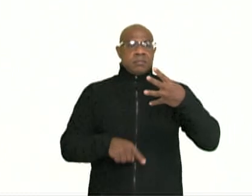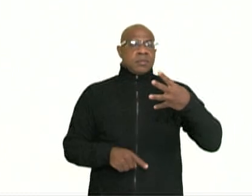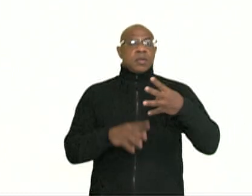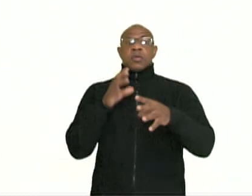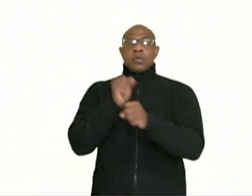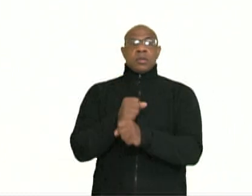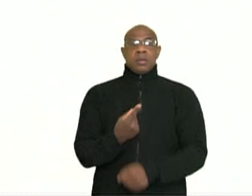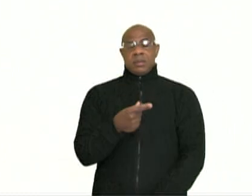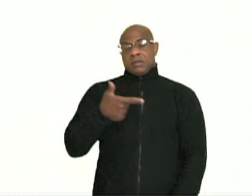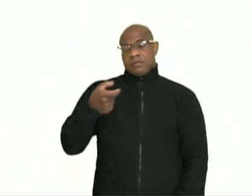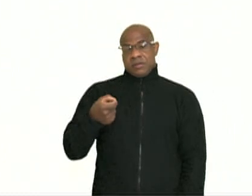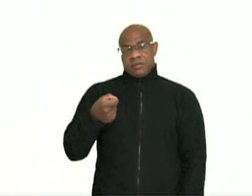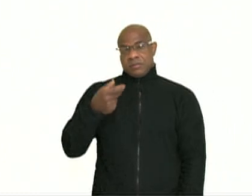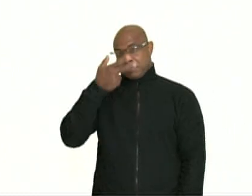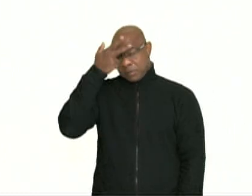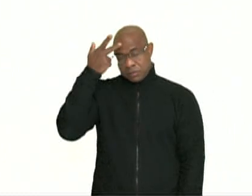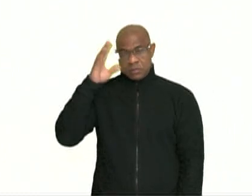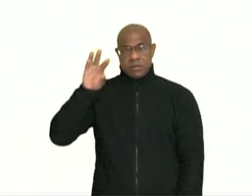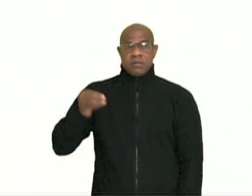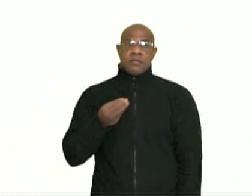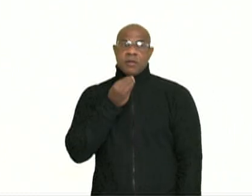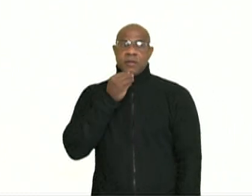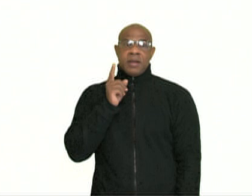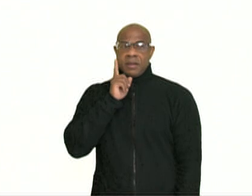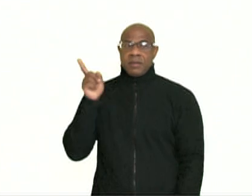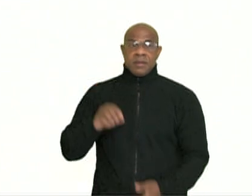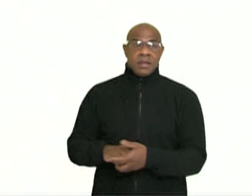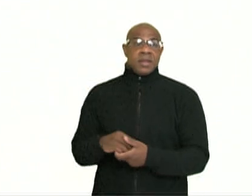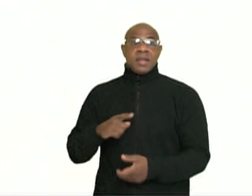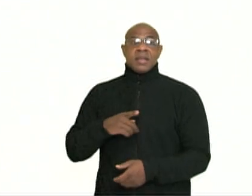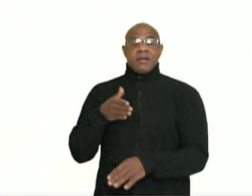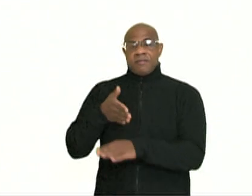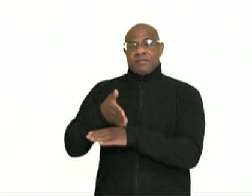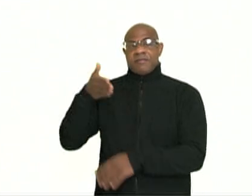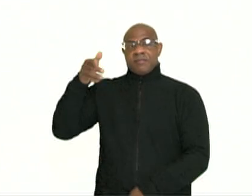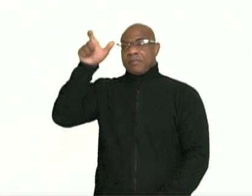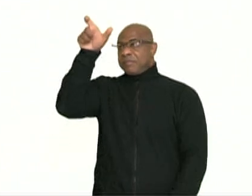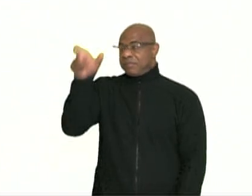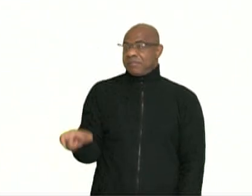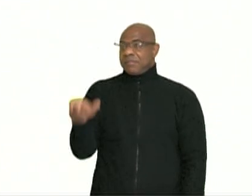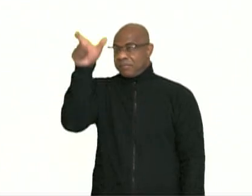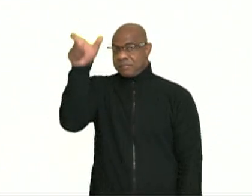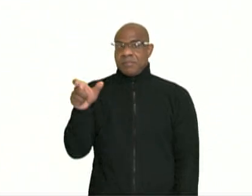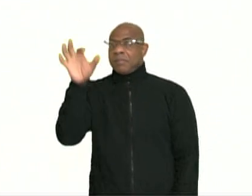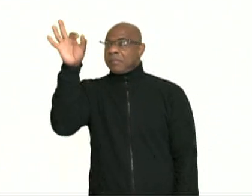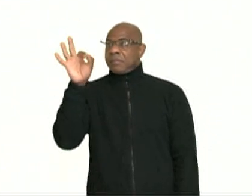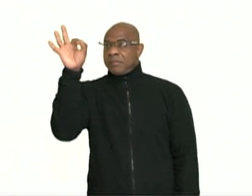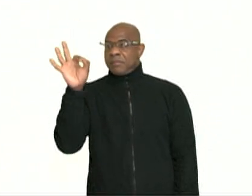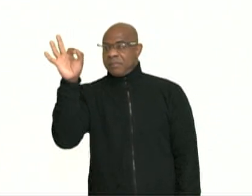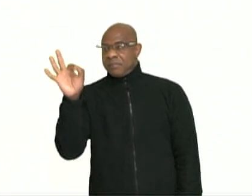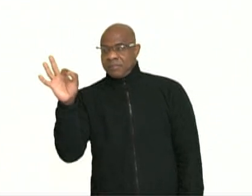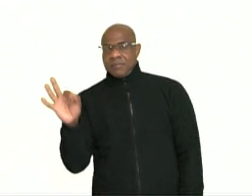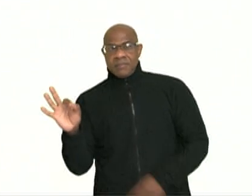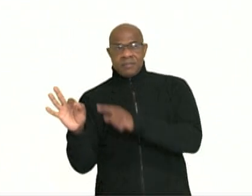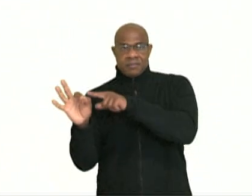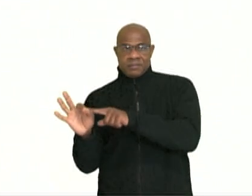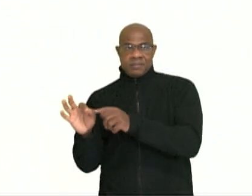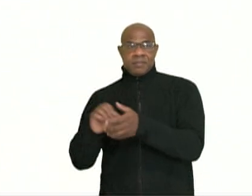120 funcionários. E aqui eu tenho a frequência, a porcentagem de cada um. Então, ó, 5% tem fundamental,